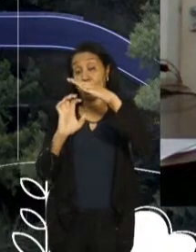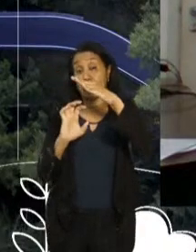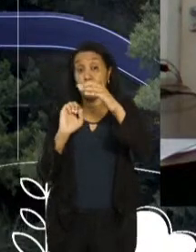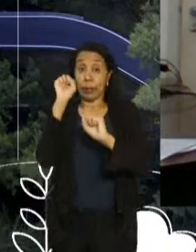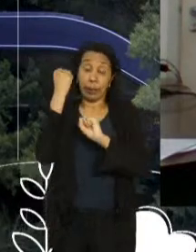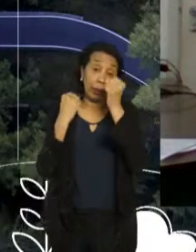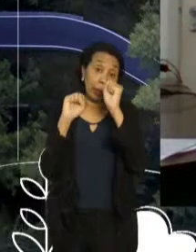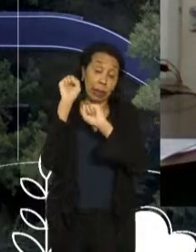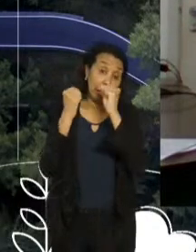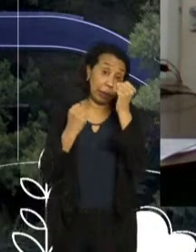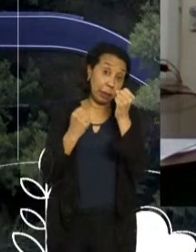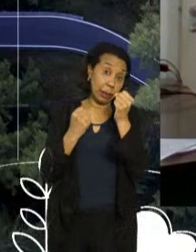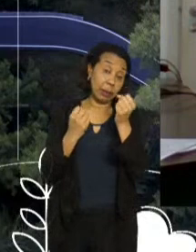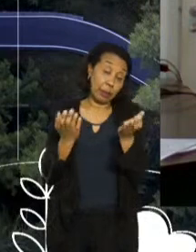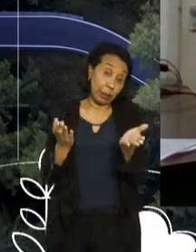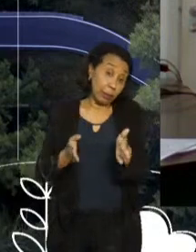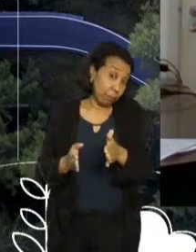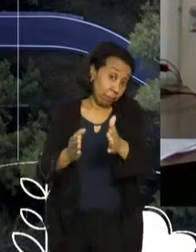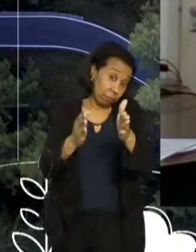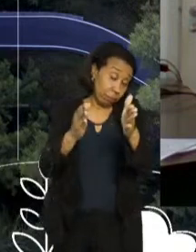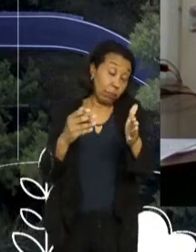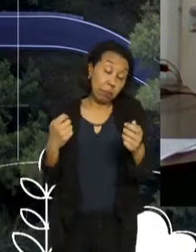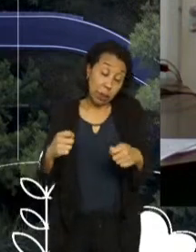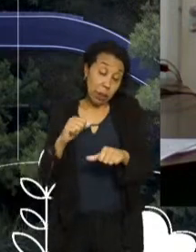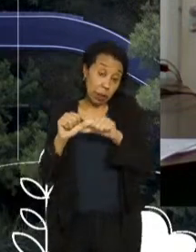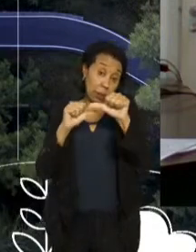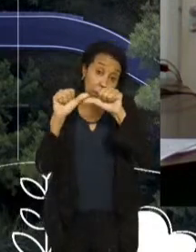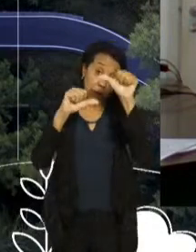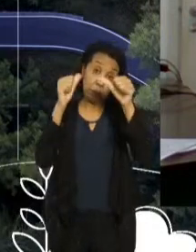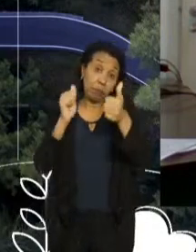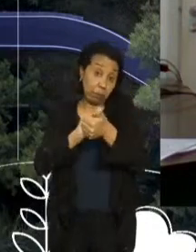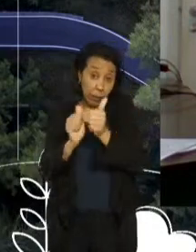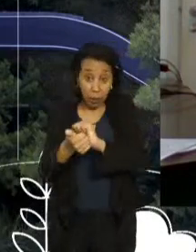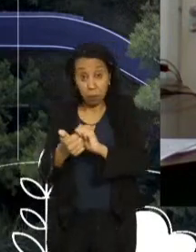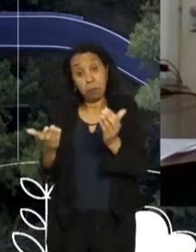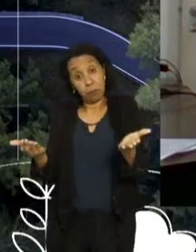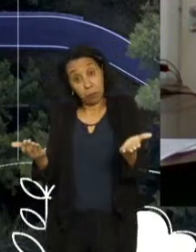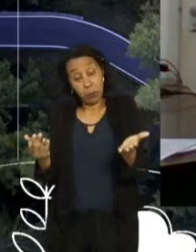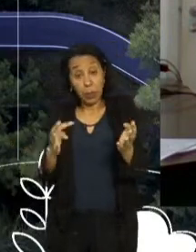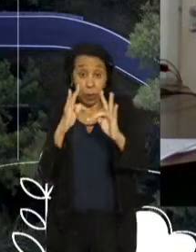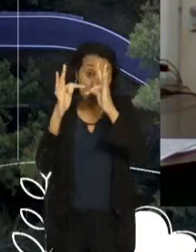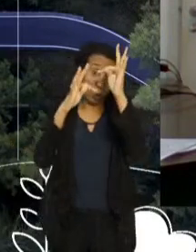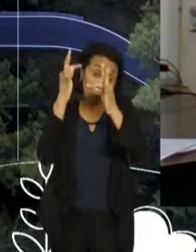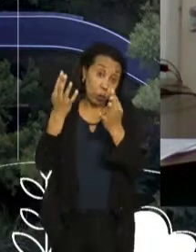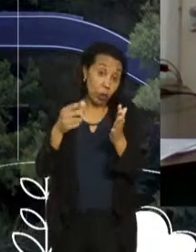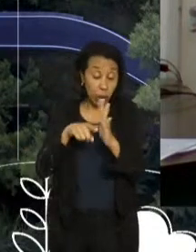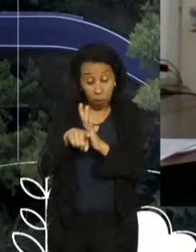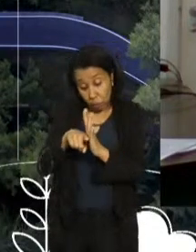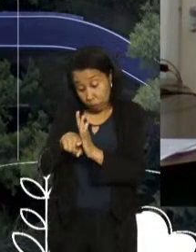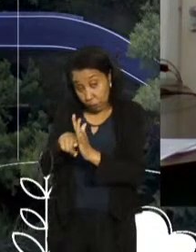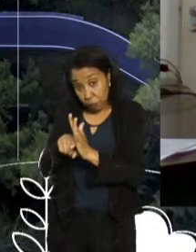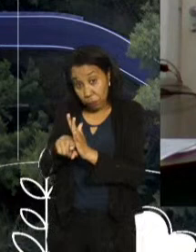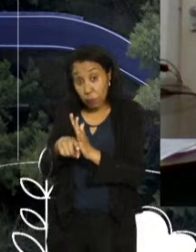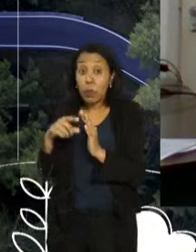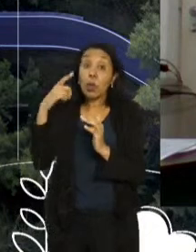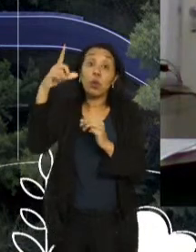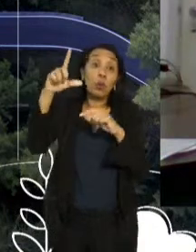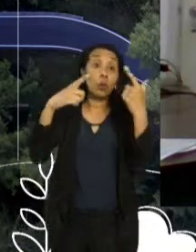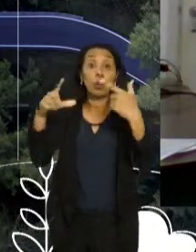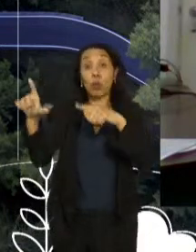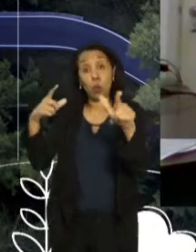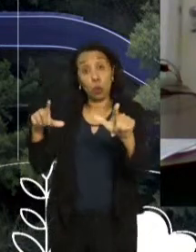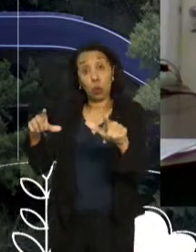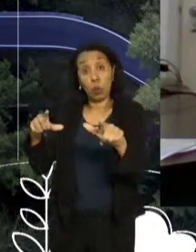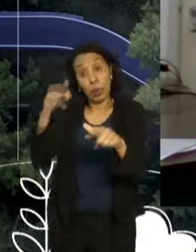ela é o caminho que ela está fazendo, do aprimoramento e buscando novas alternativas ao combustível fóssil, que está fadado